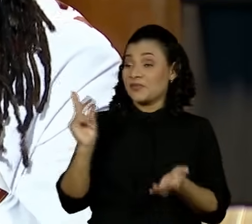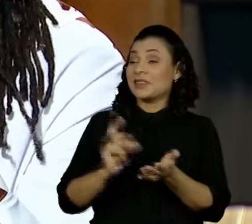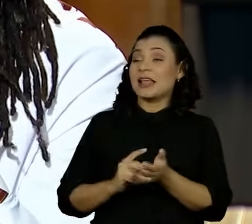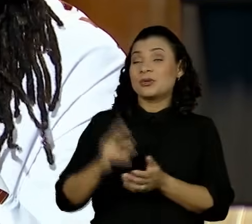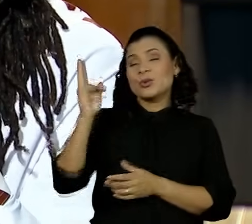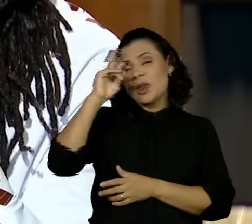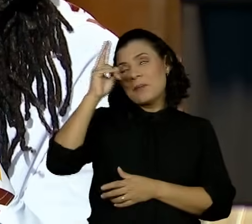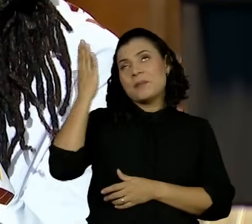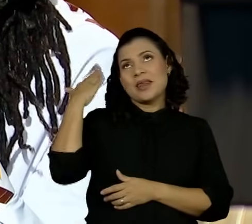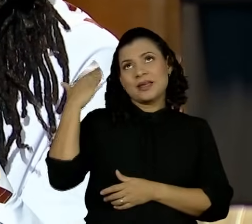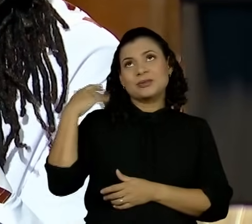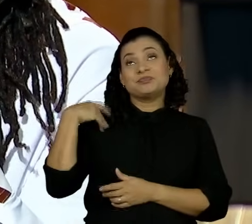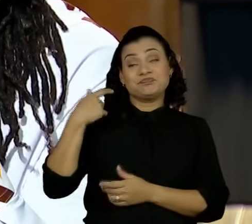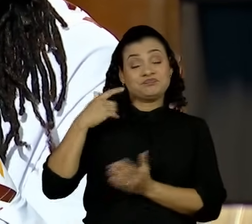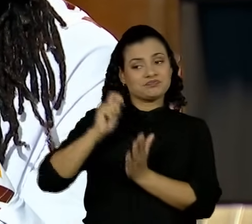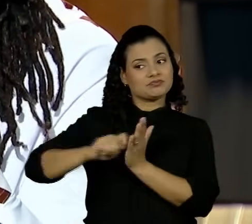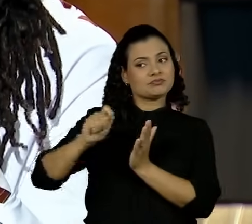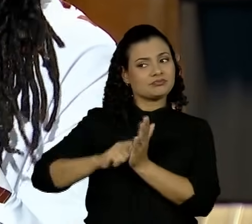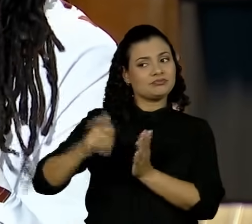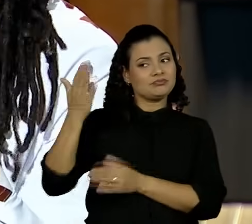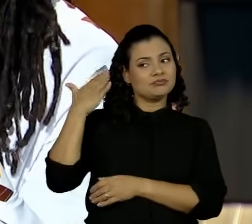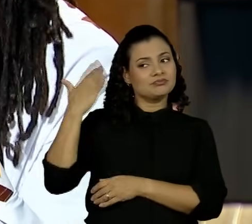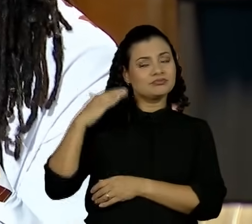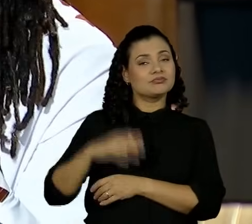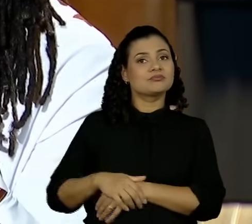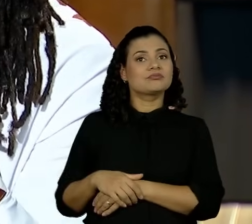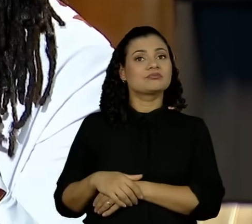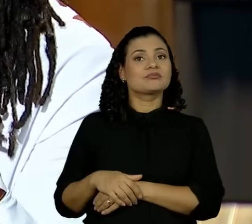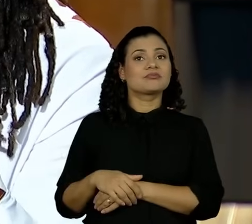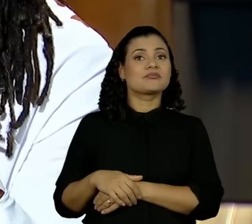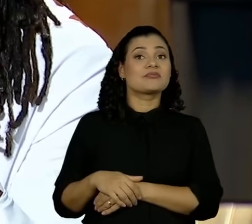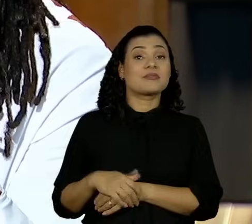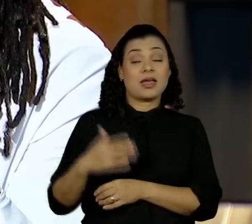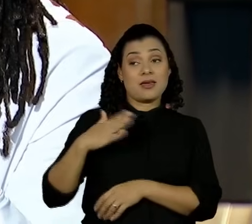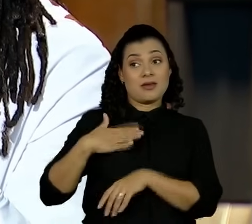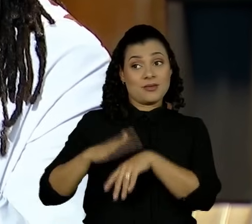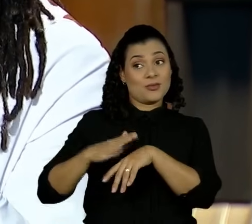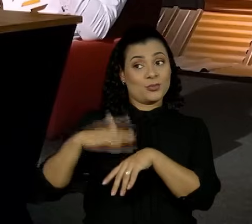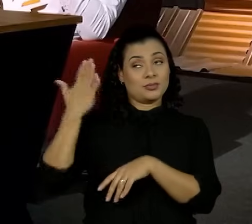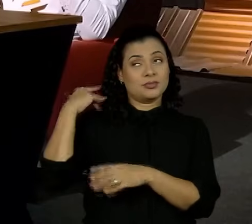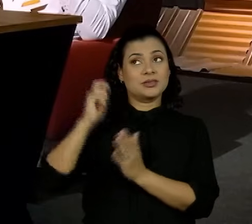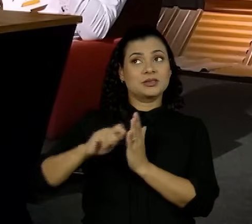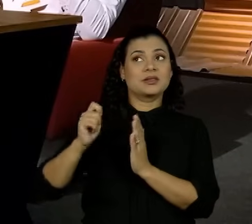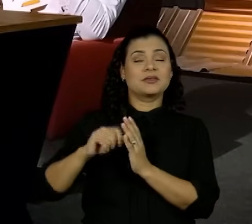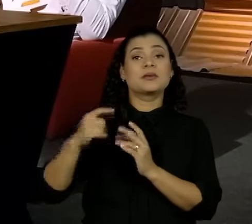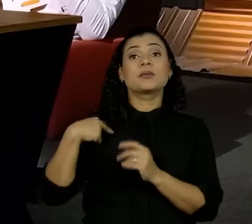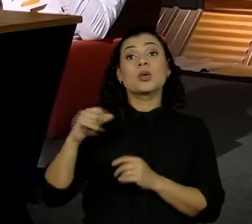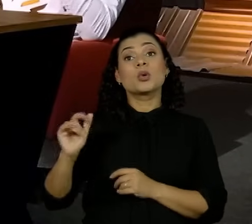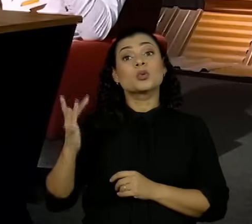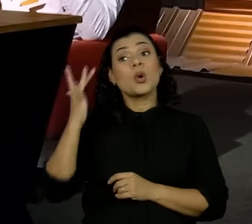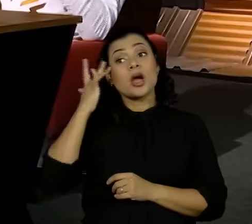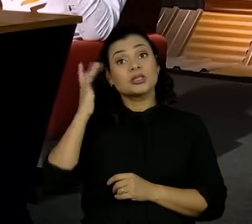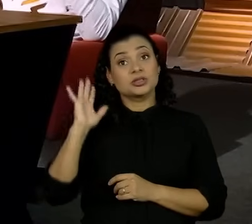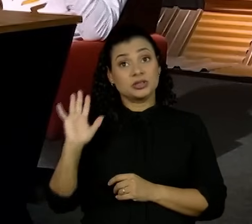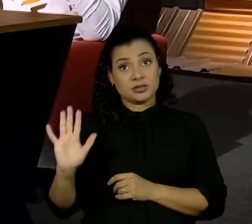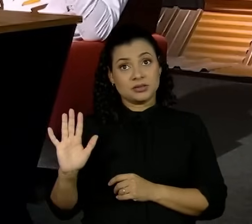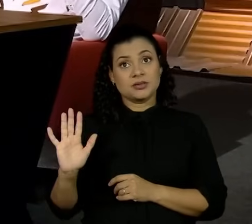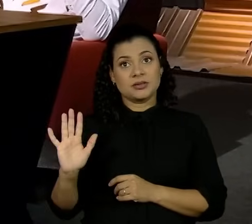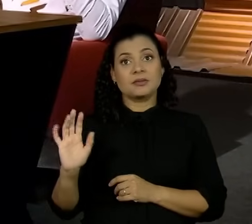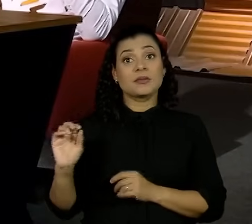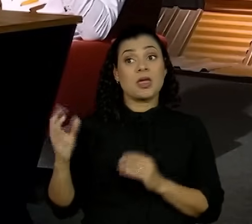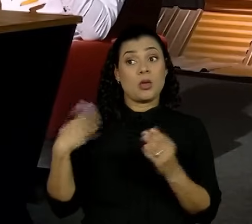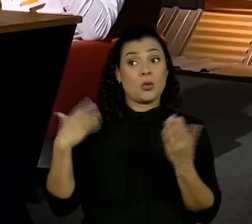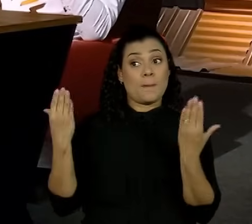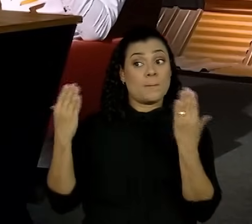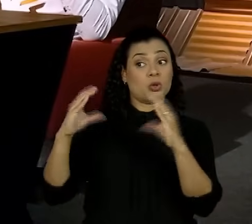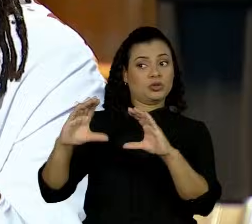texto que eu escrevi falando assim, eu tô achando, né, numa situação que eu